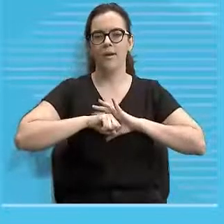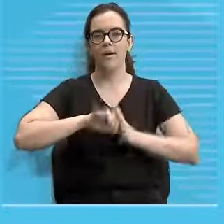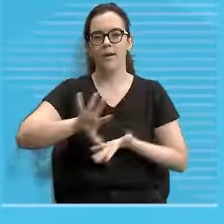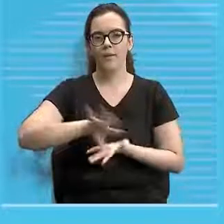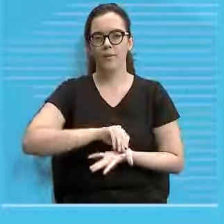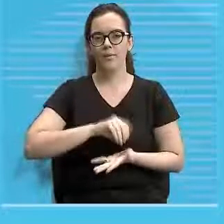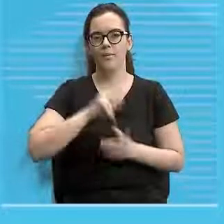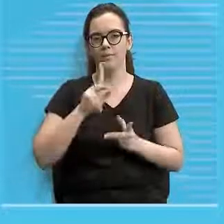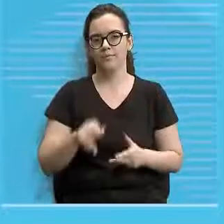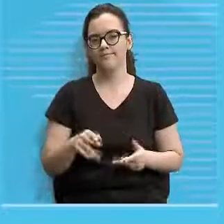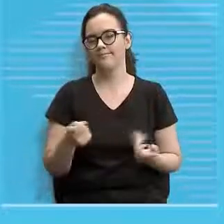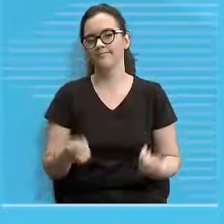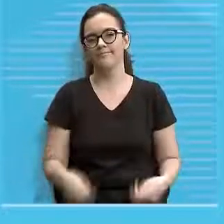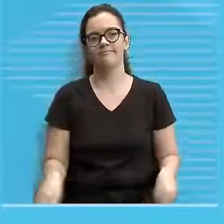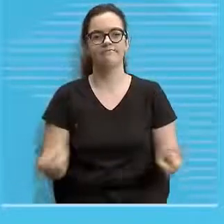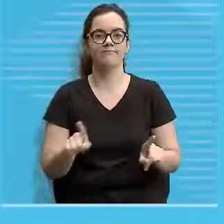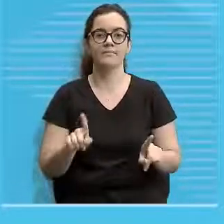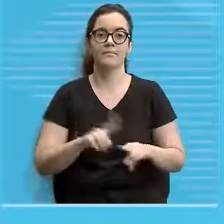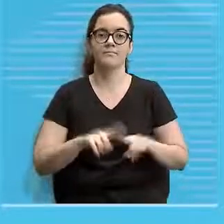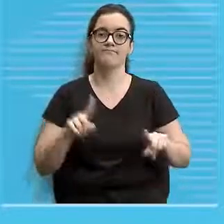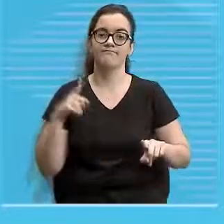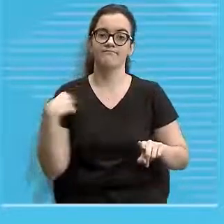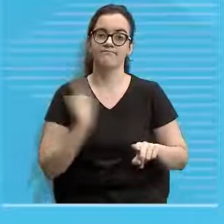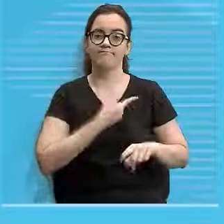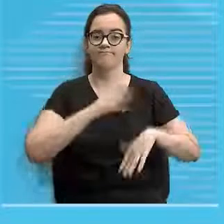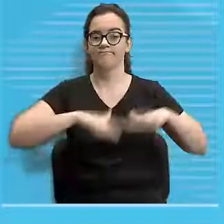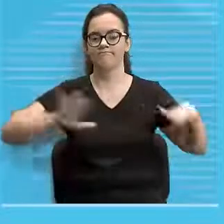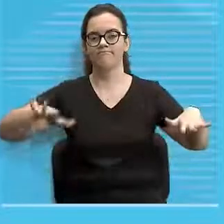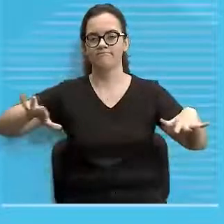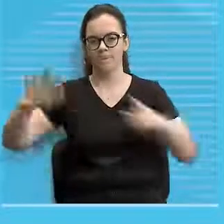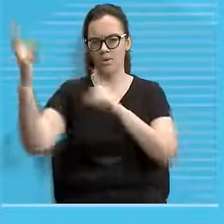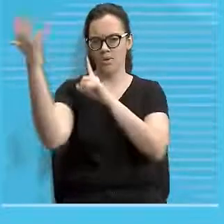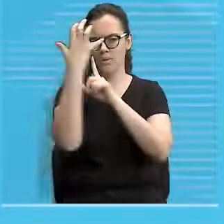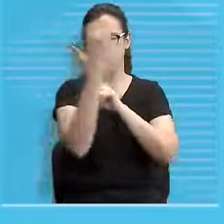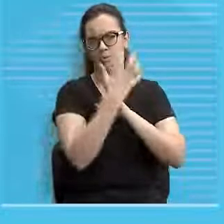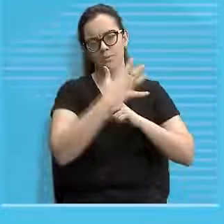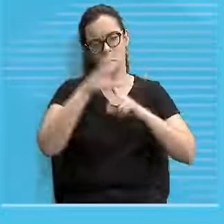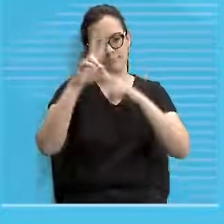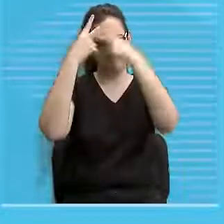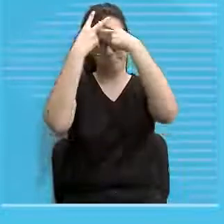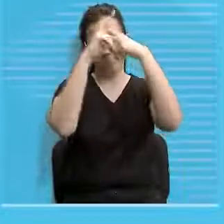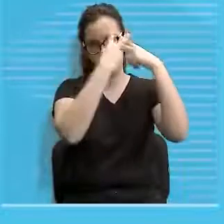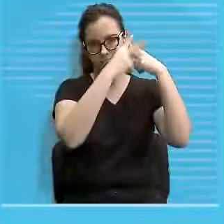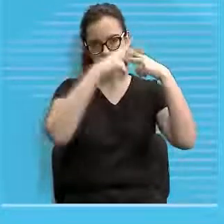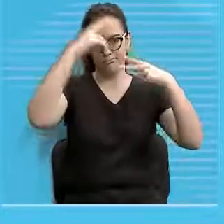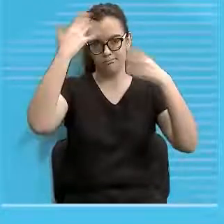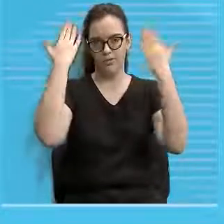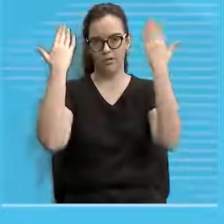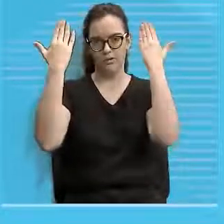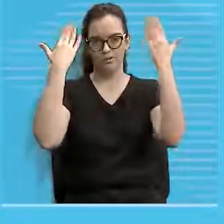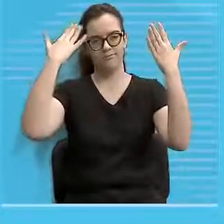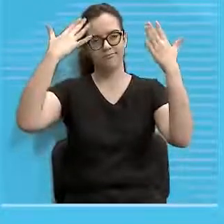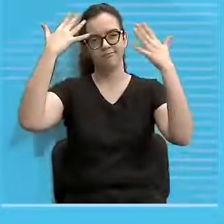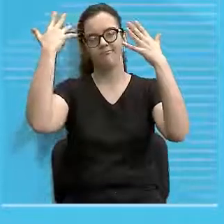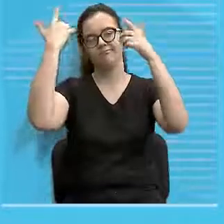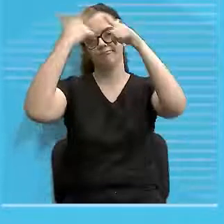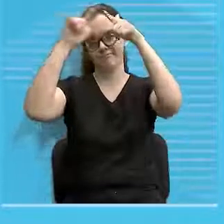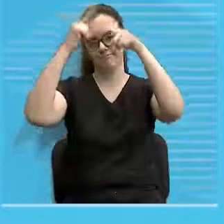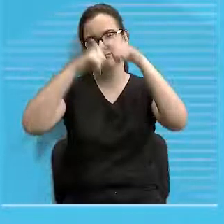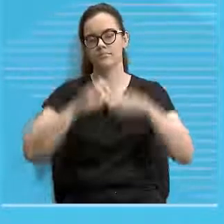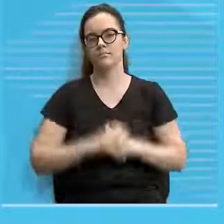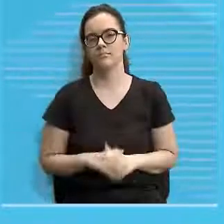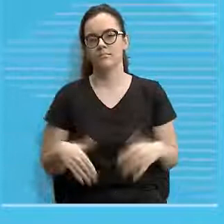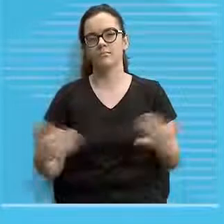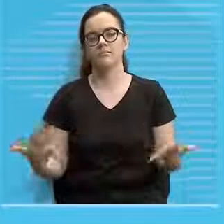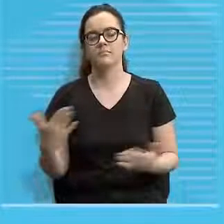muito transtornos psicológicos também. Então, a autoestima, eu quero que a gente entenda que ela não está relacionada apenas